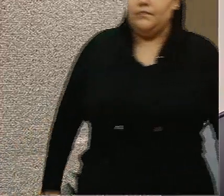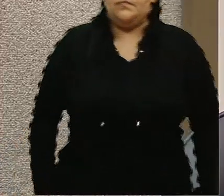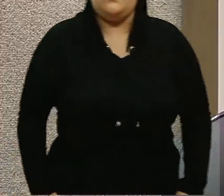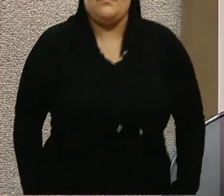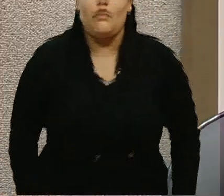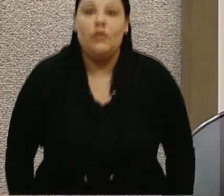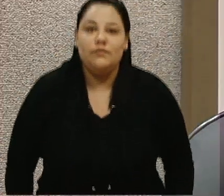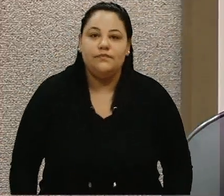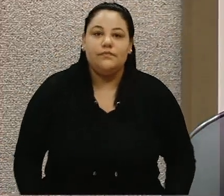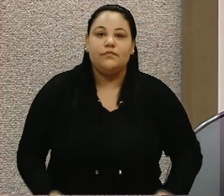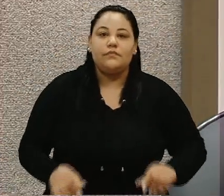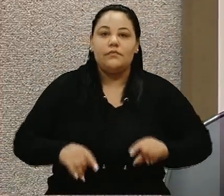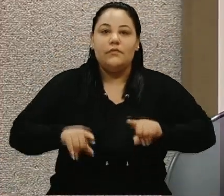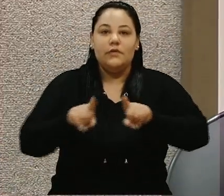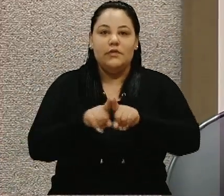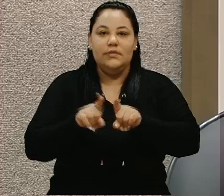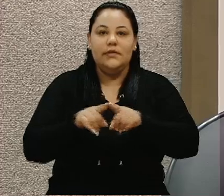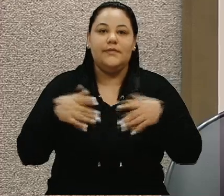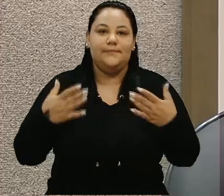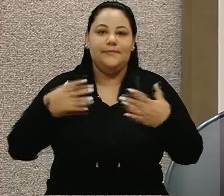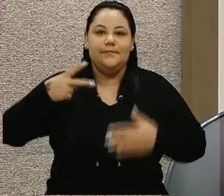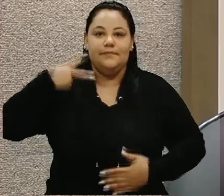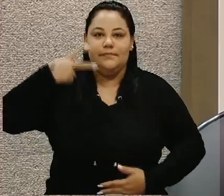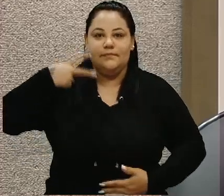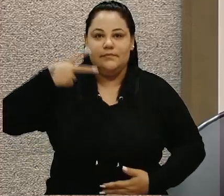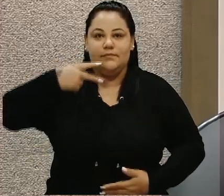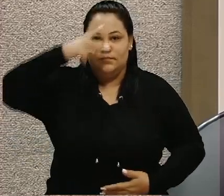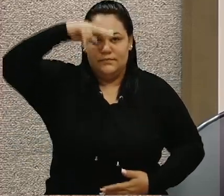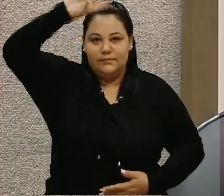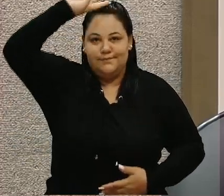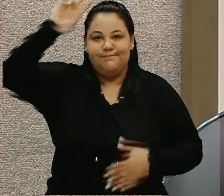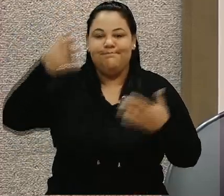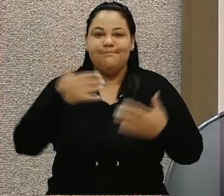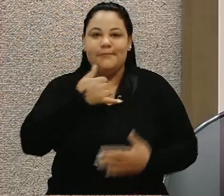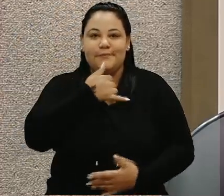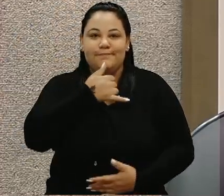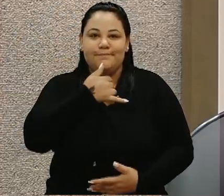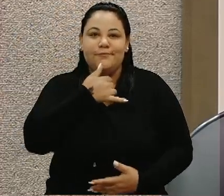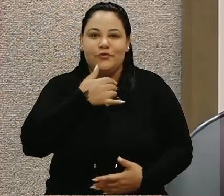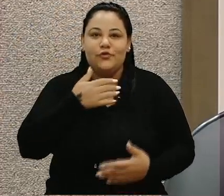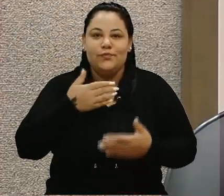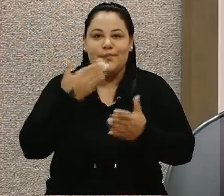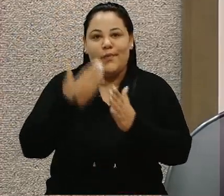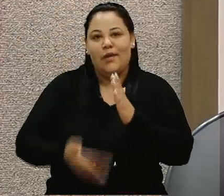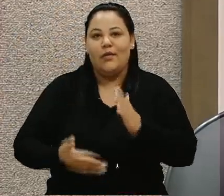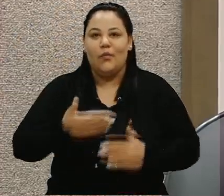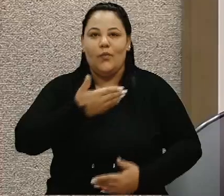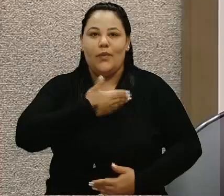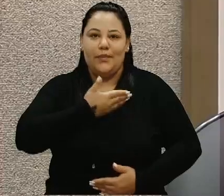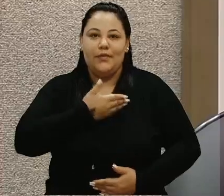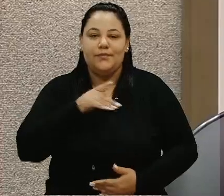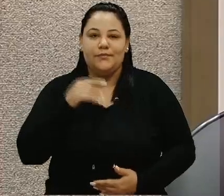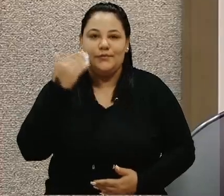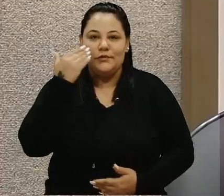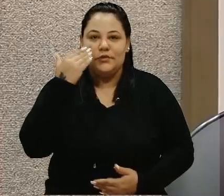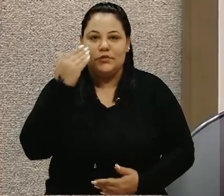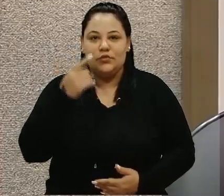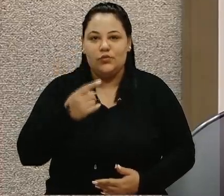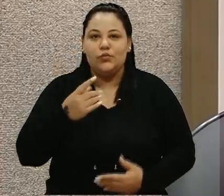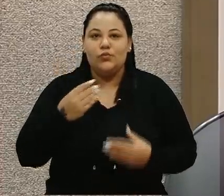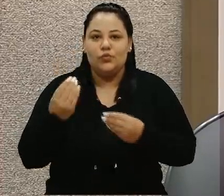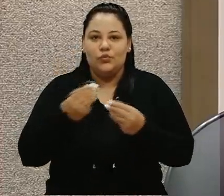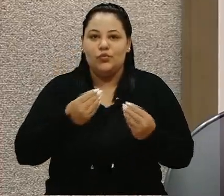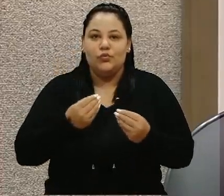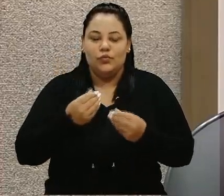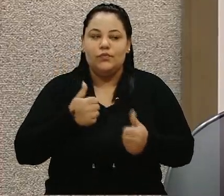vereador Edson, lamentavelmente, nesse sábado, perdemos um grande amigo. Sei que você também era muito próximo dos